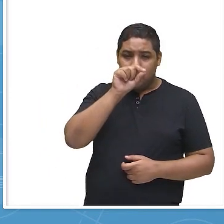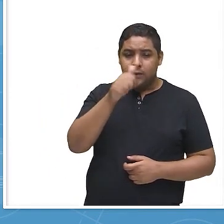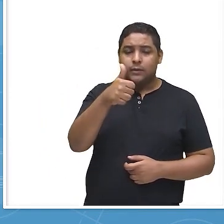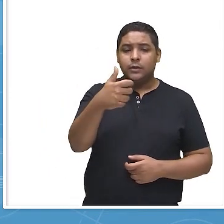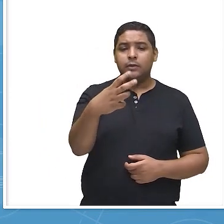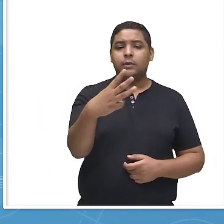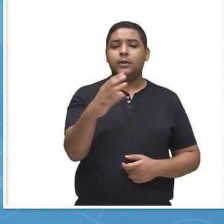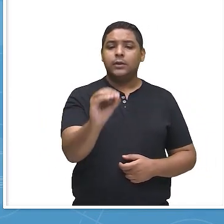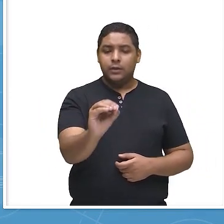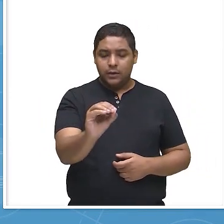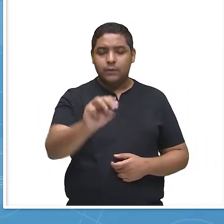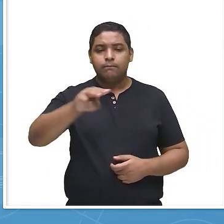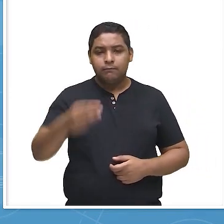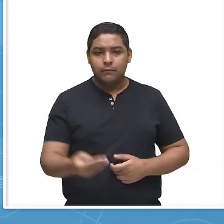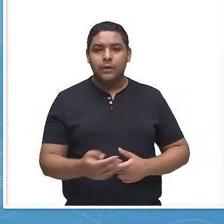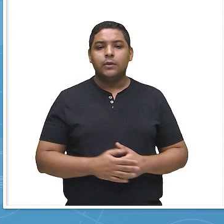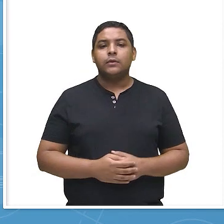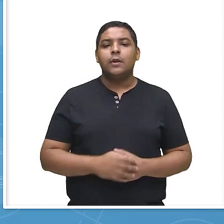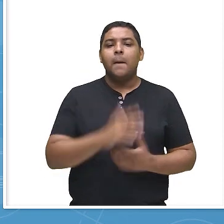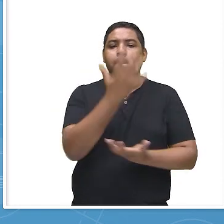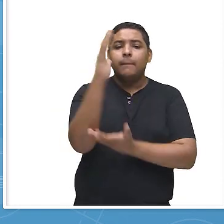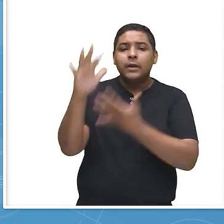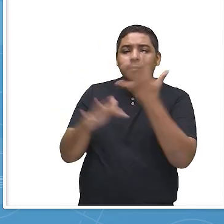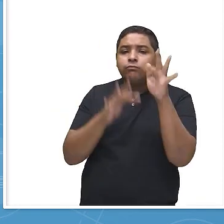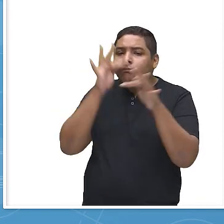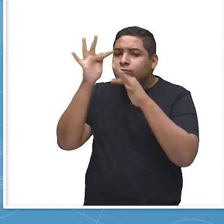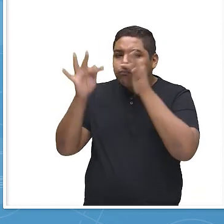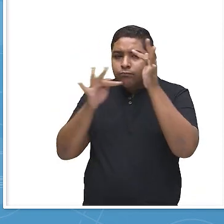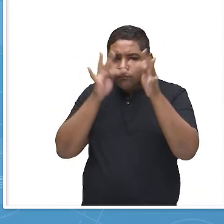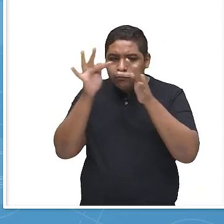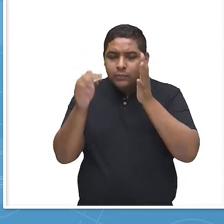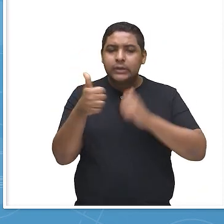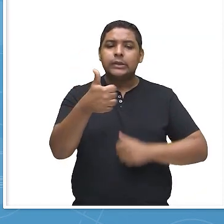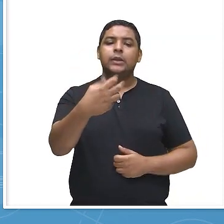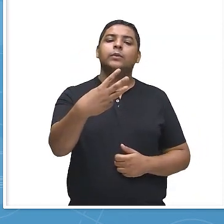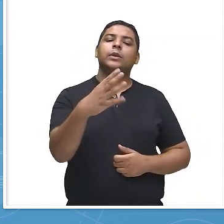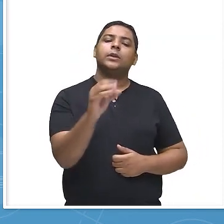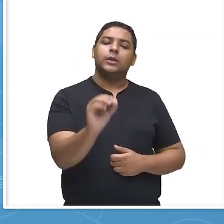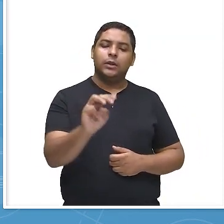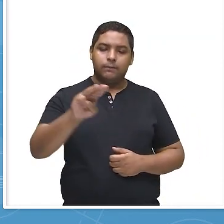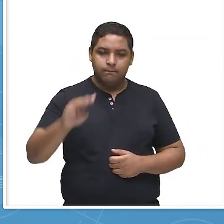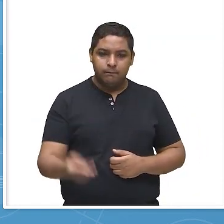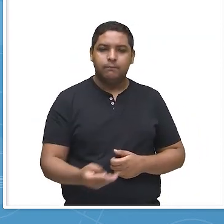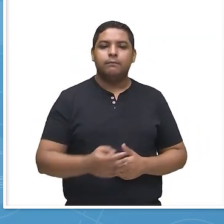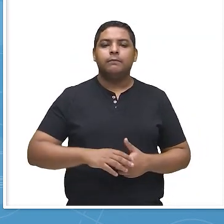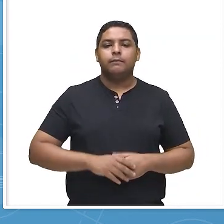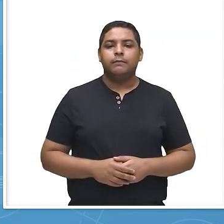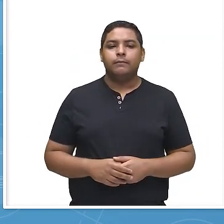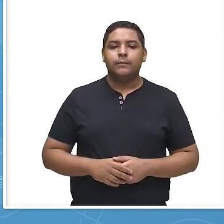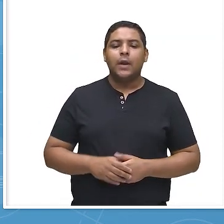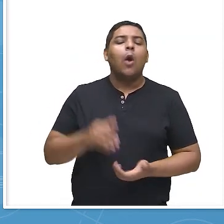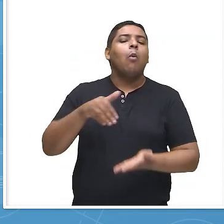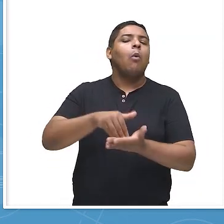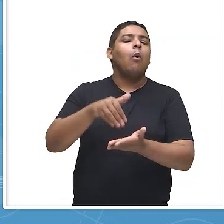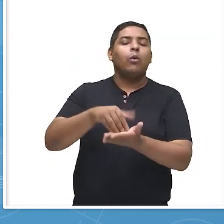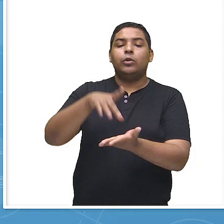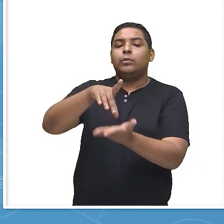milhões. Plantas com flores, 130 milhões. Últimos